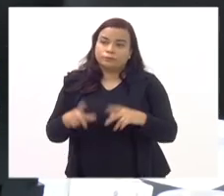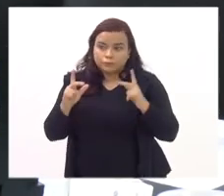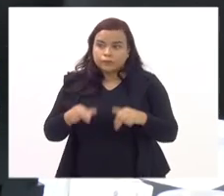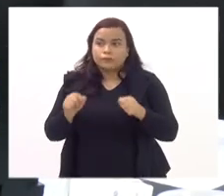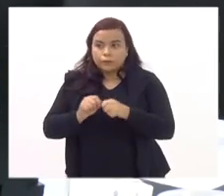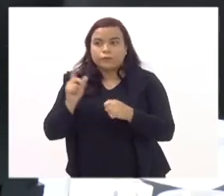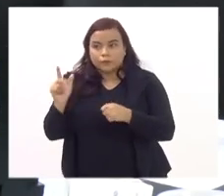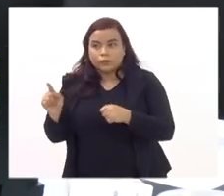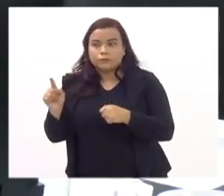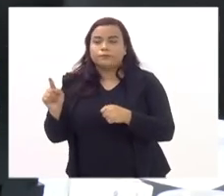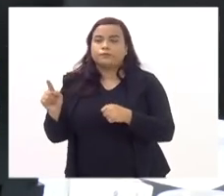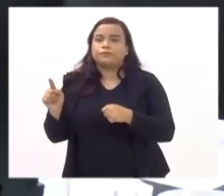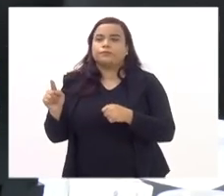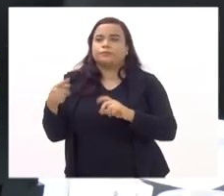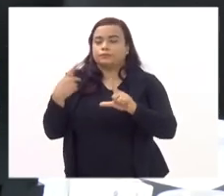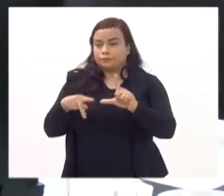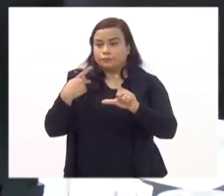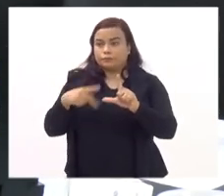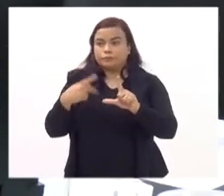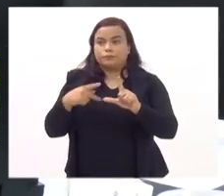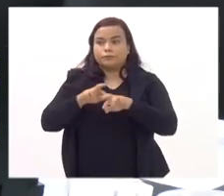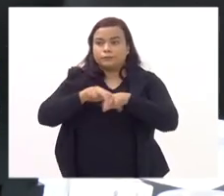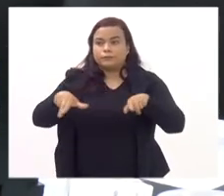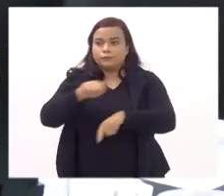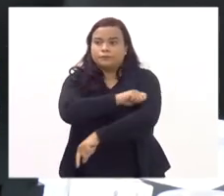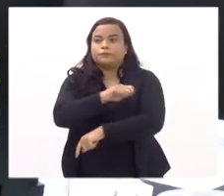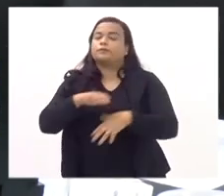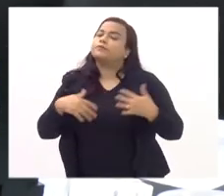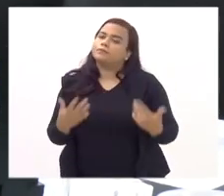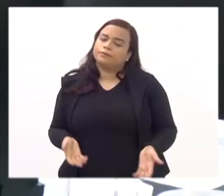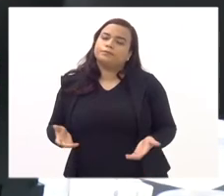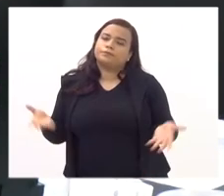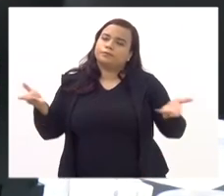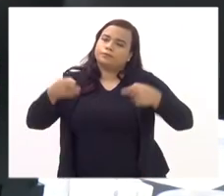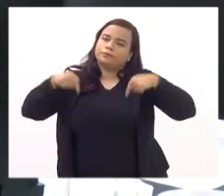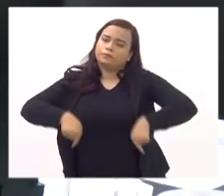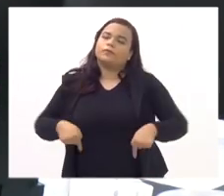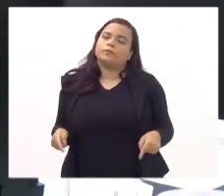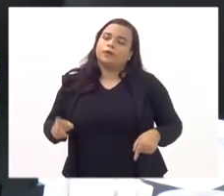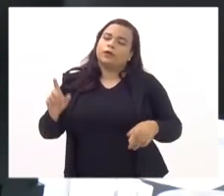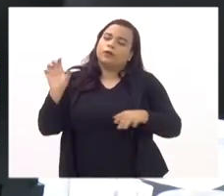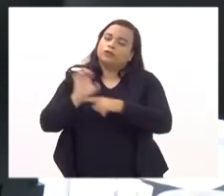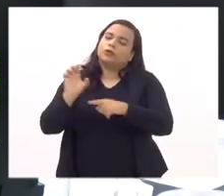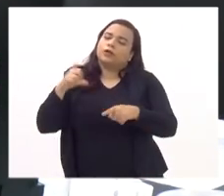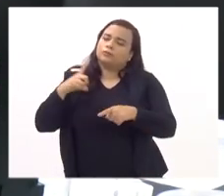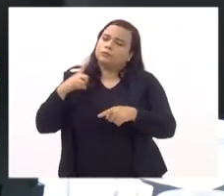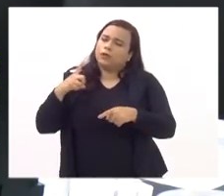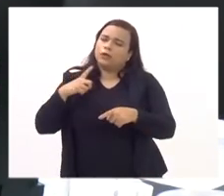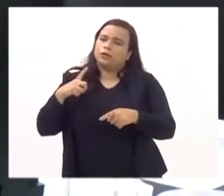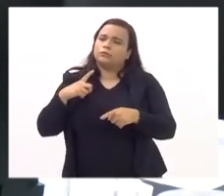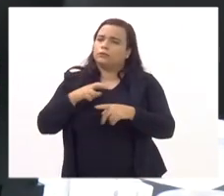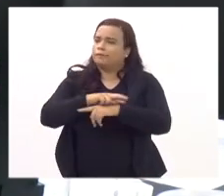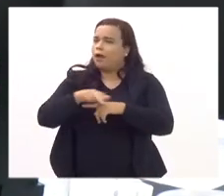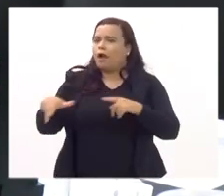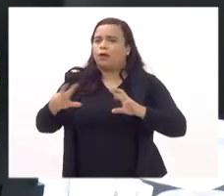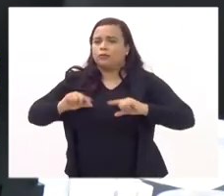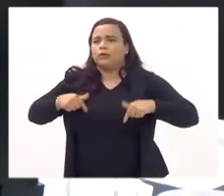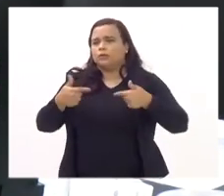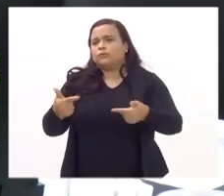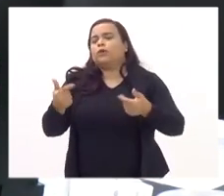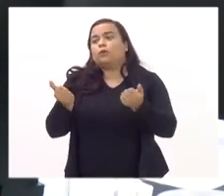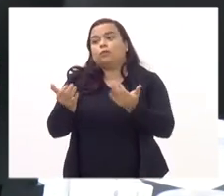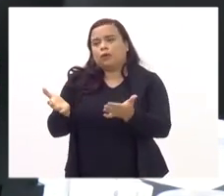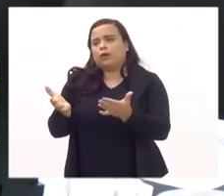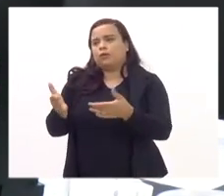conjunto, né, do passe livre dos demais estudantes. Ou seja, hoje o Estado tem um conjunto de ferramentas legais que permitem a efetivação desse direito,